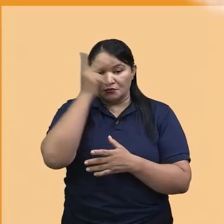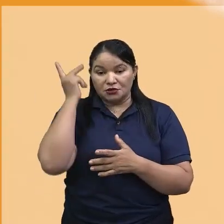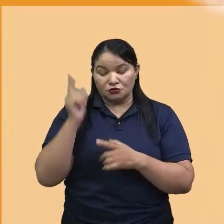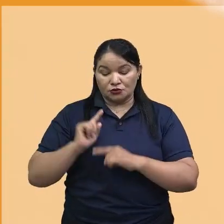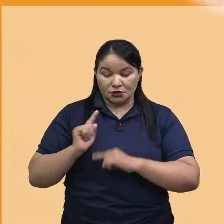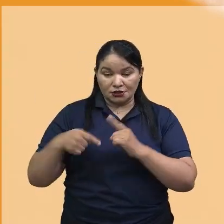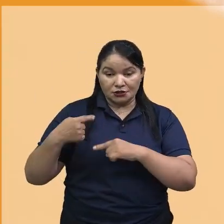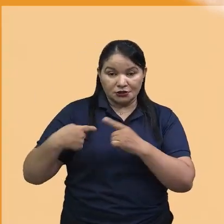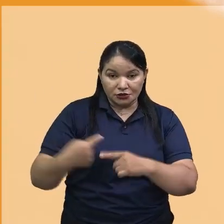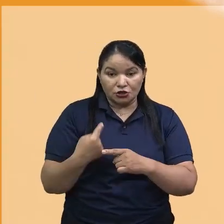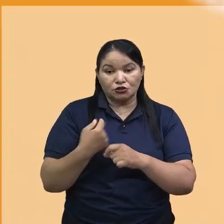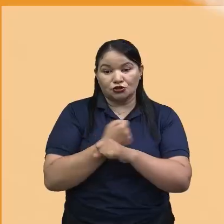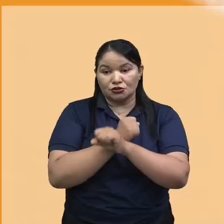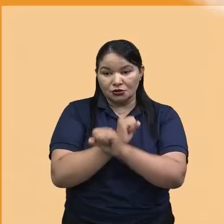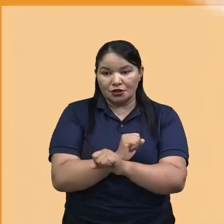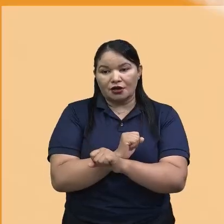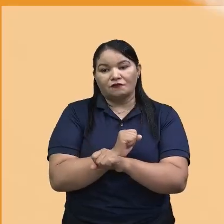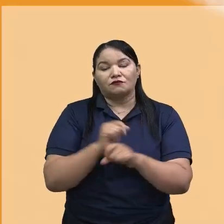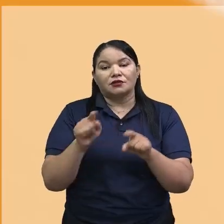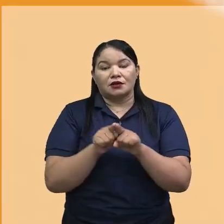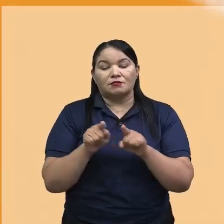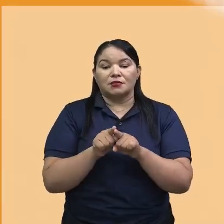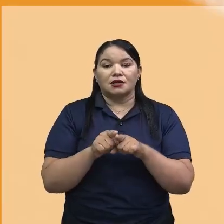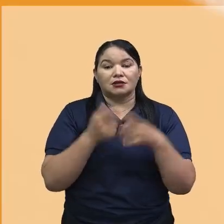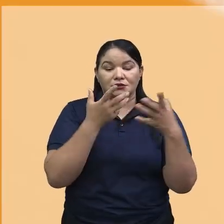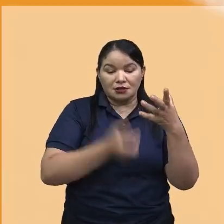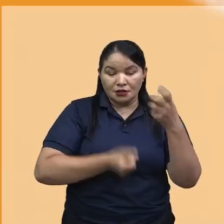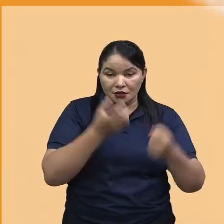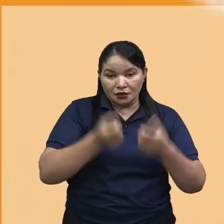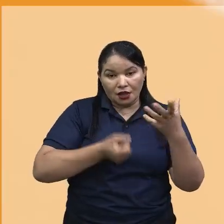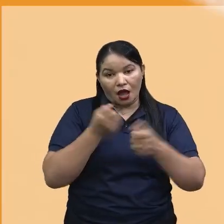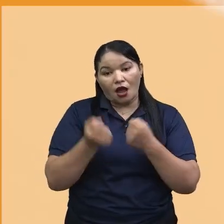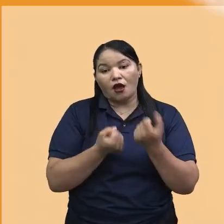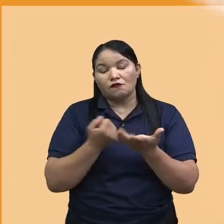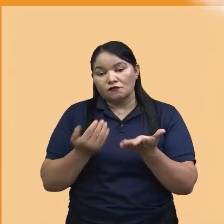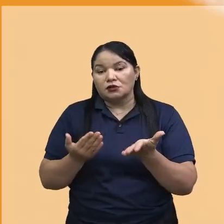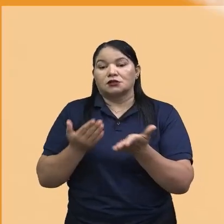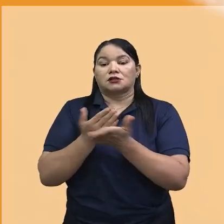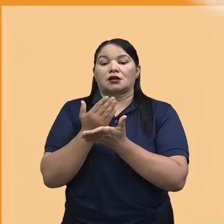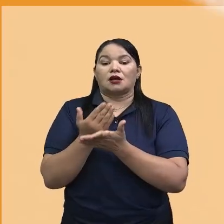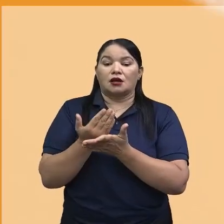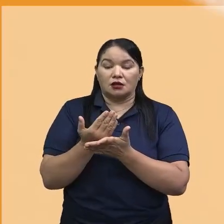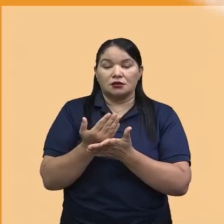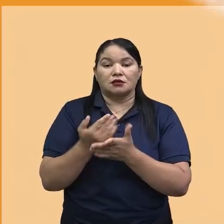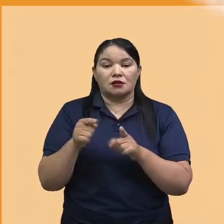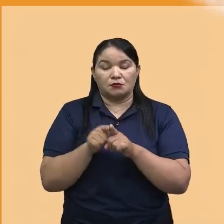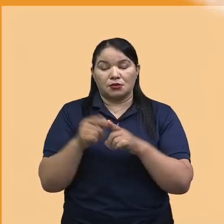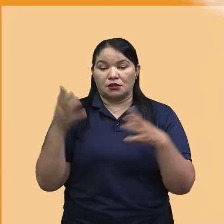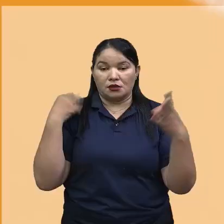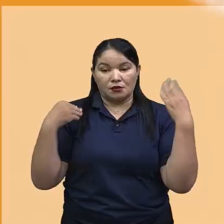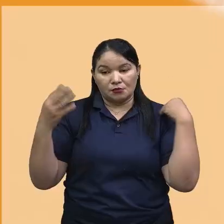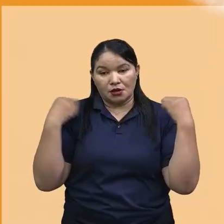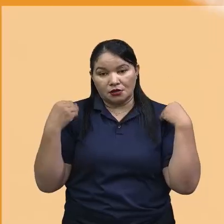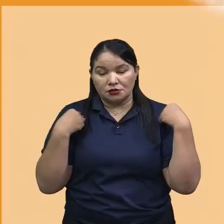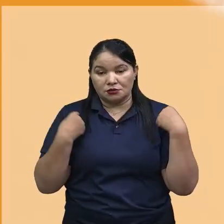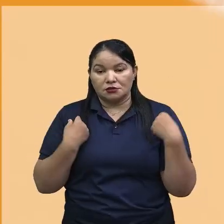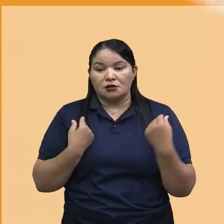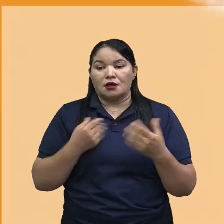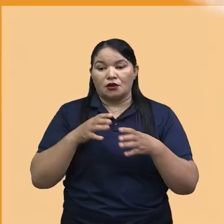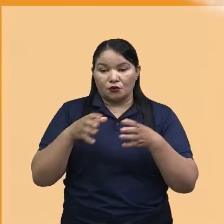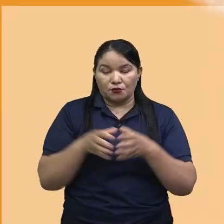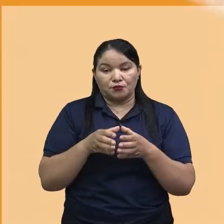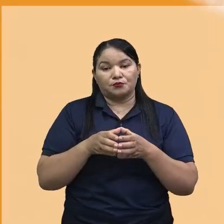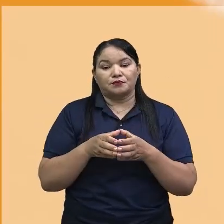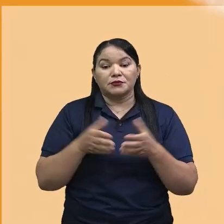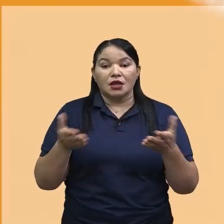de escravizados que não tinham uma renda, um trabalho, eles acabavam se alistando na Marinha. E aquelas práticas